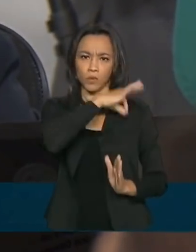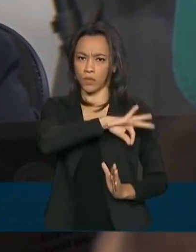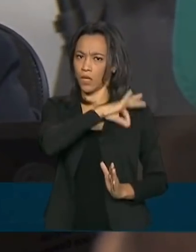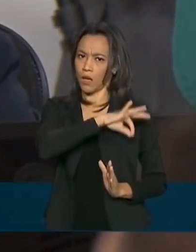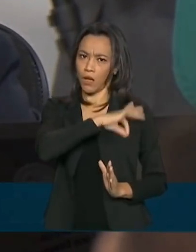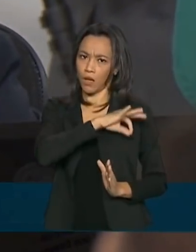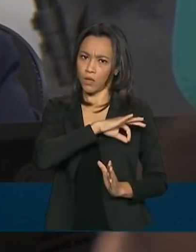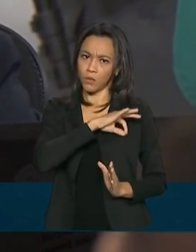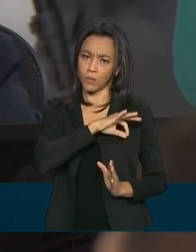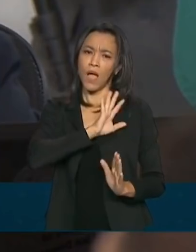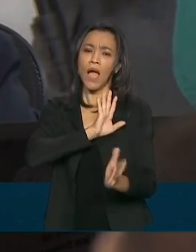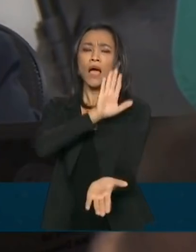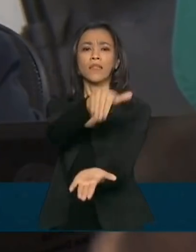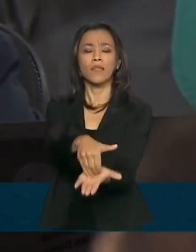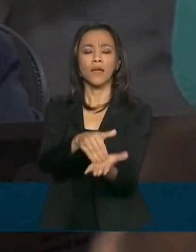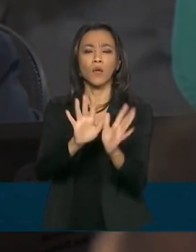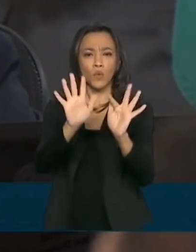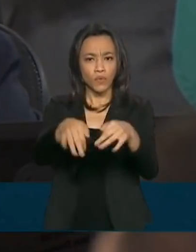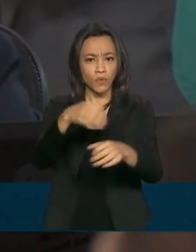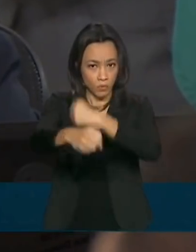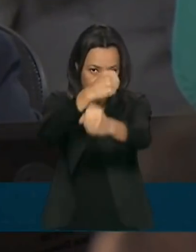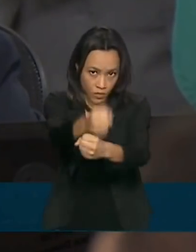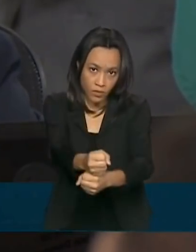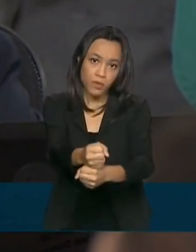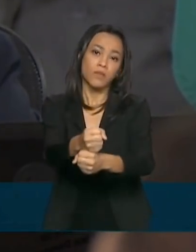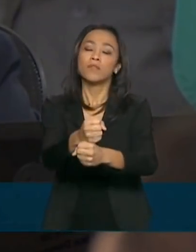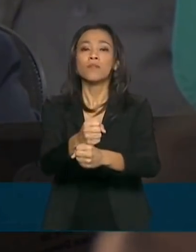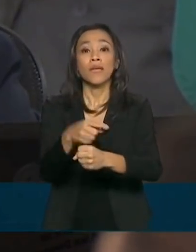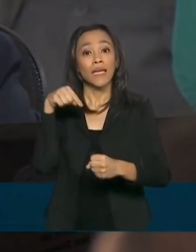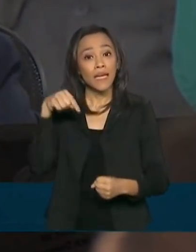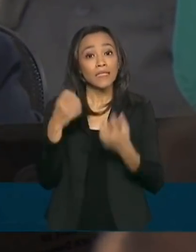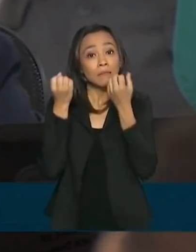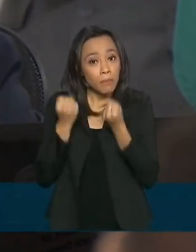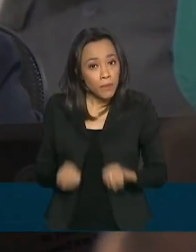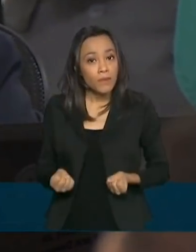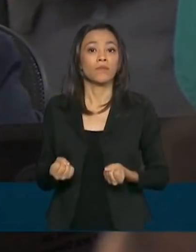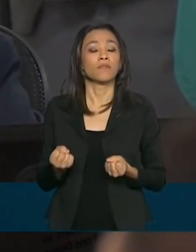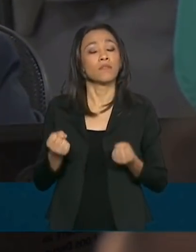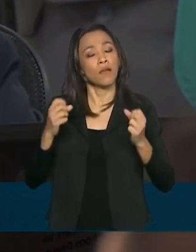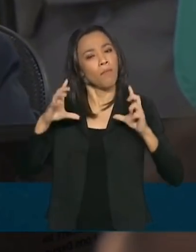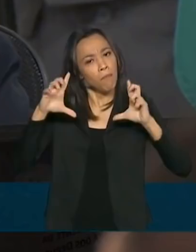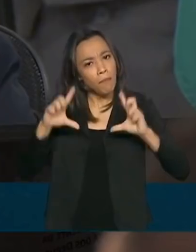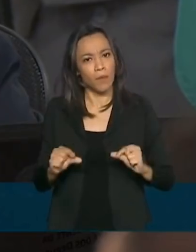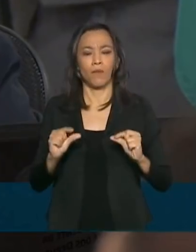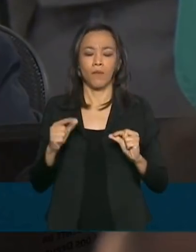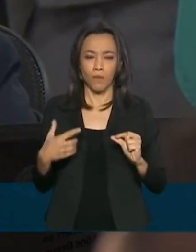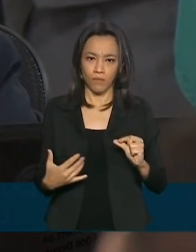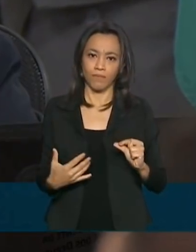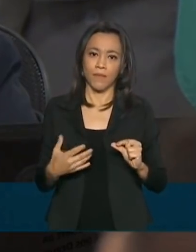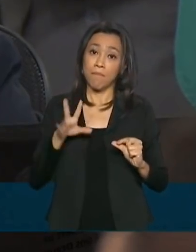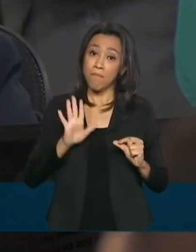dos servidores até o final do ano que vem, esse peso seria menor, mas de extrema